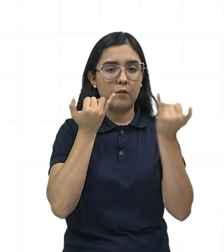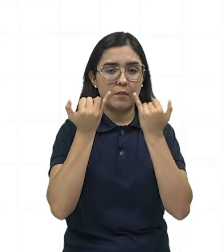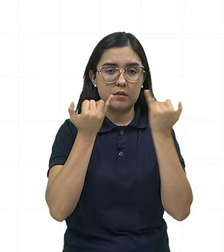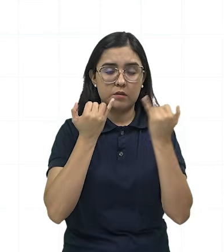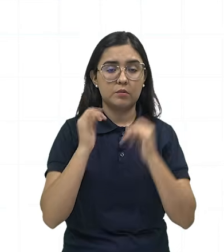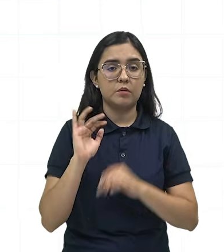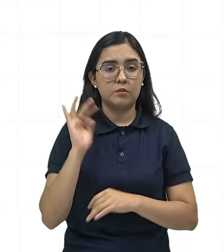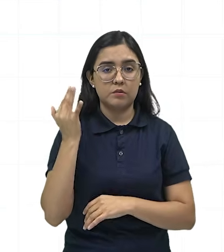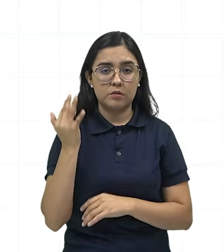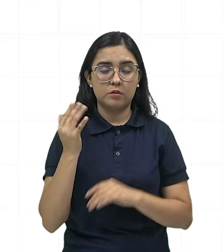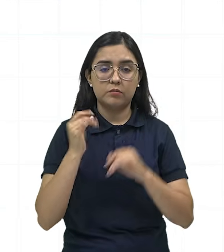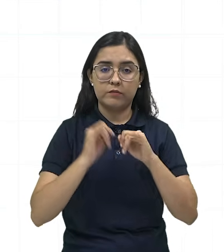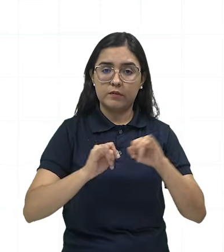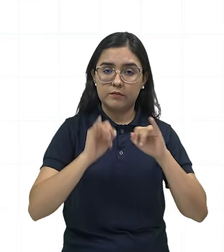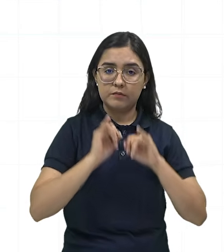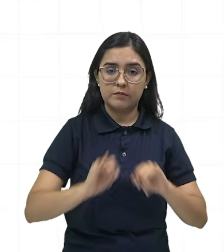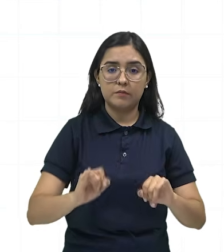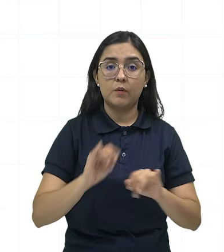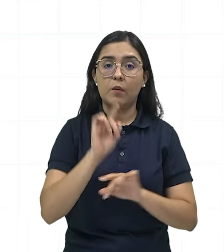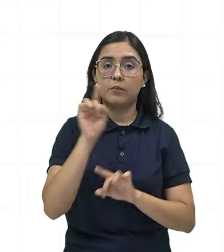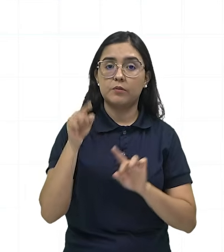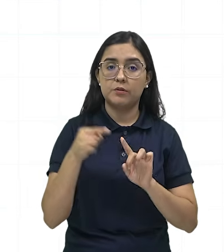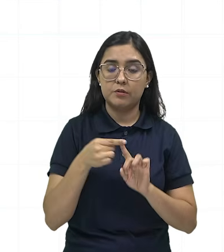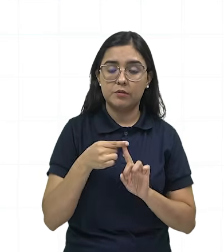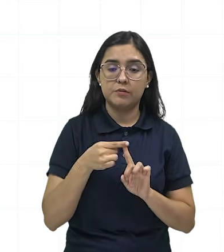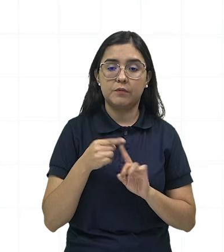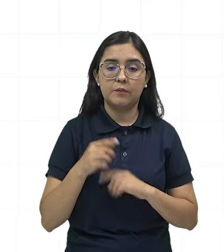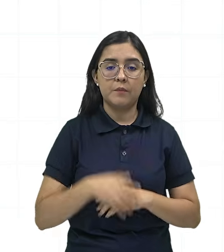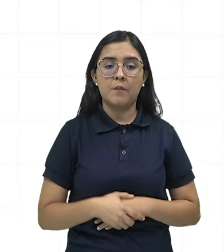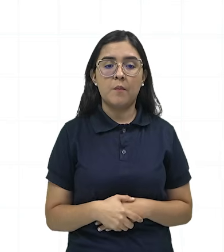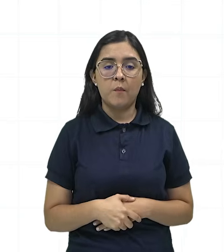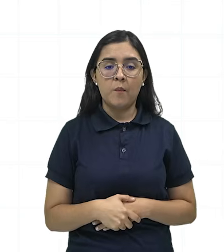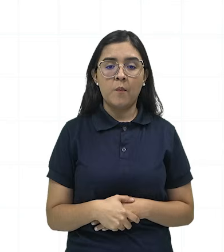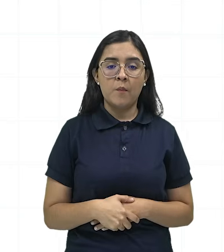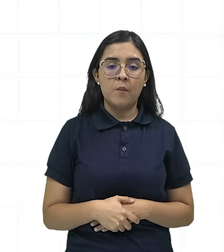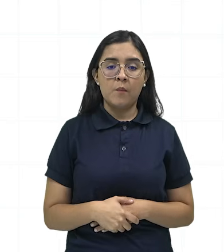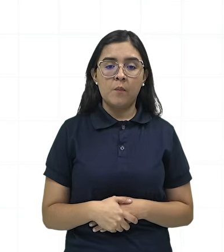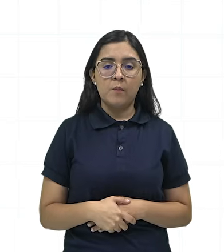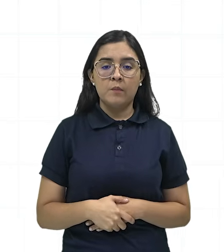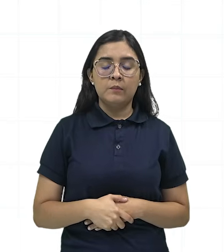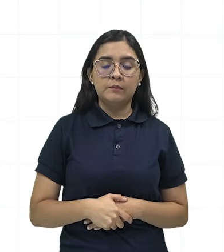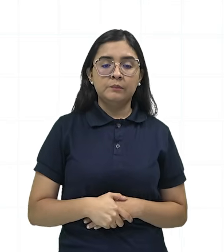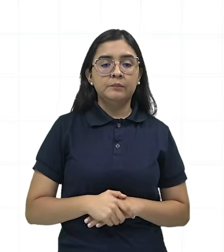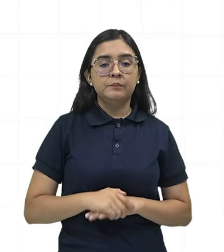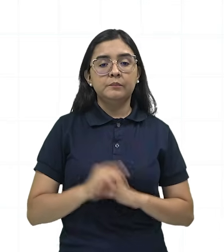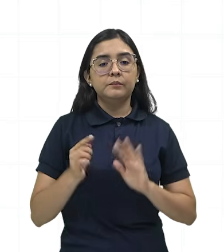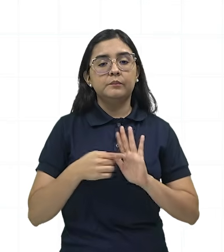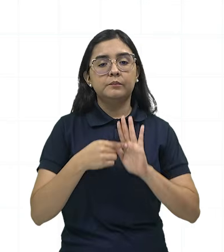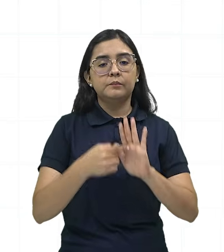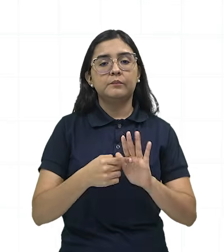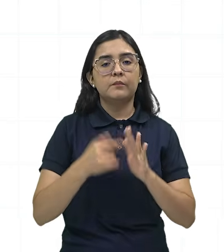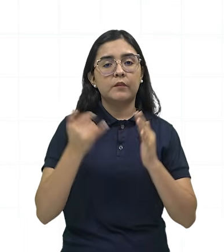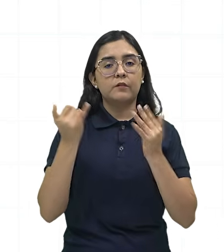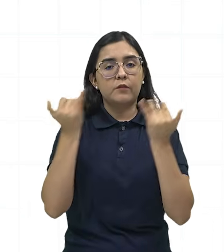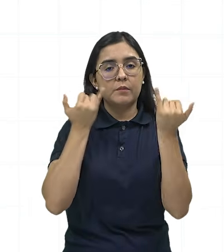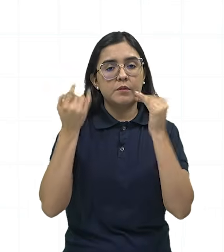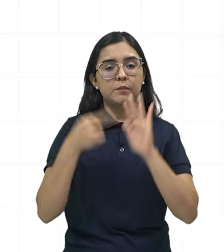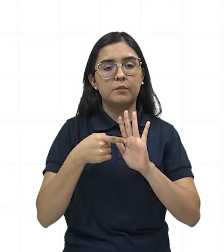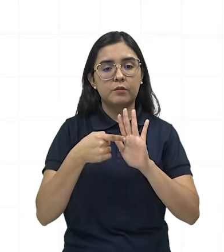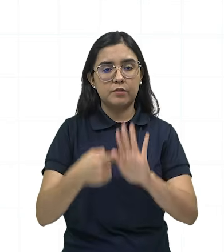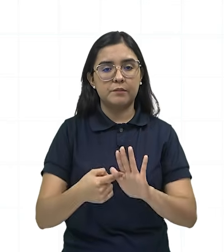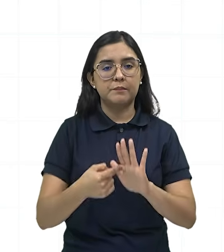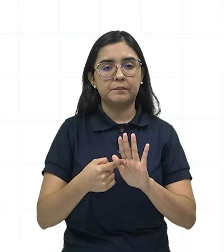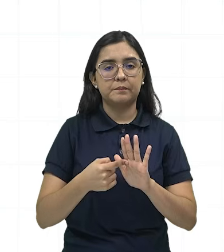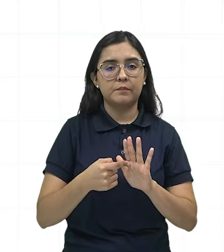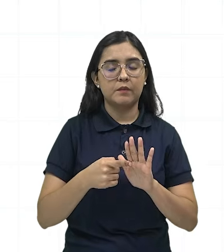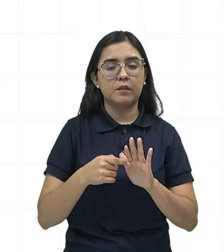que aconteceu de maneira objetiva, de modo a expor para o emissor as informações mais